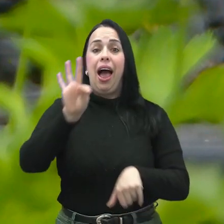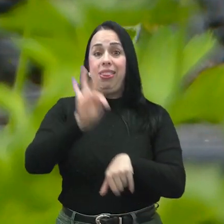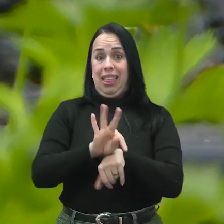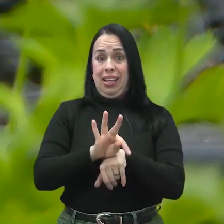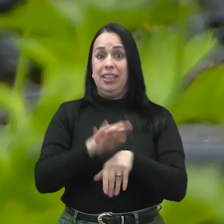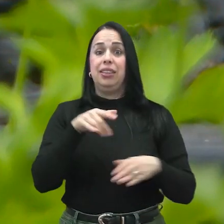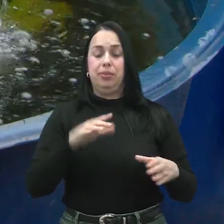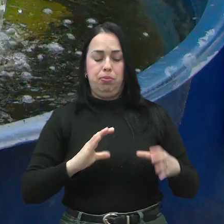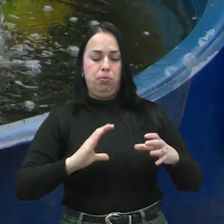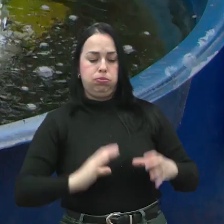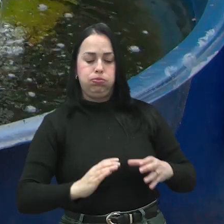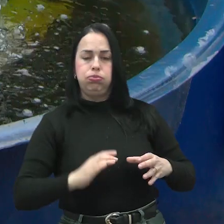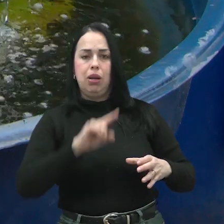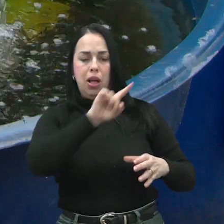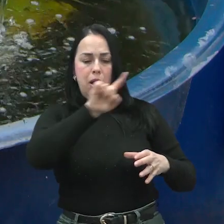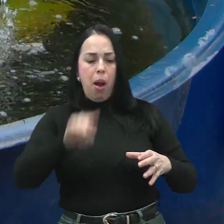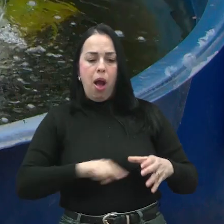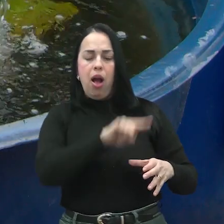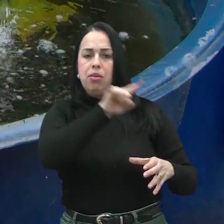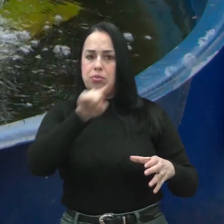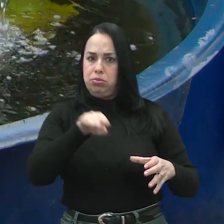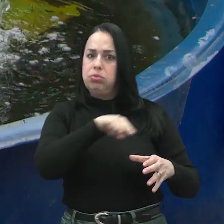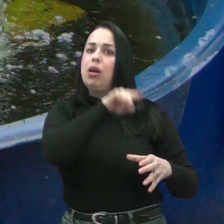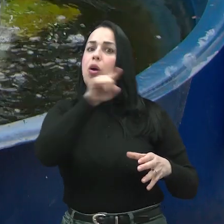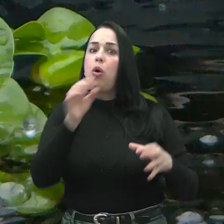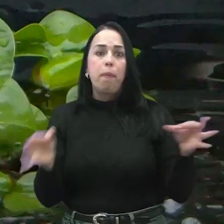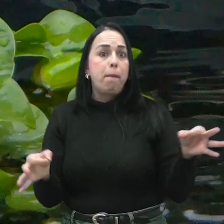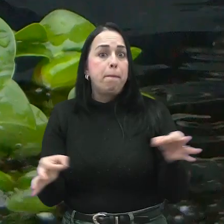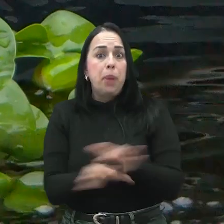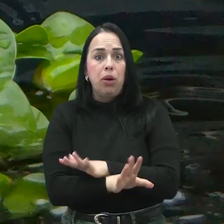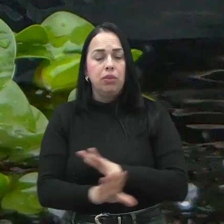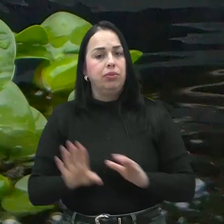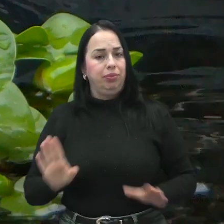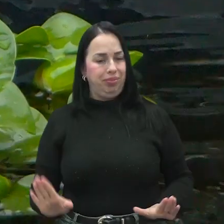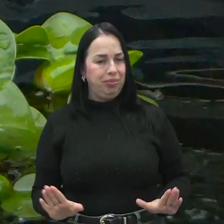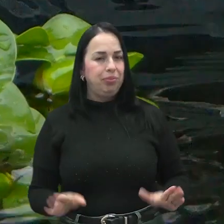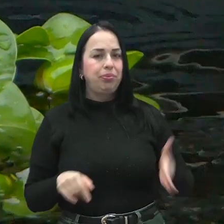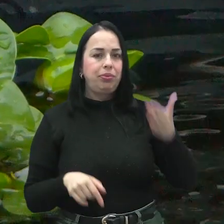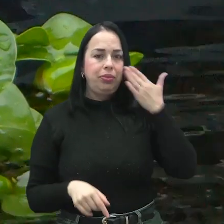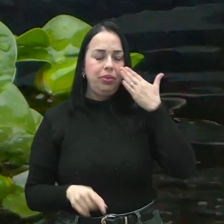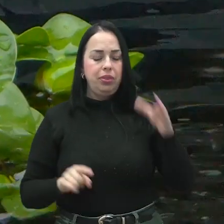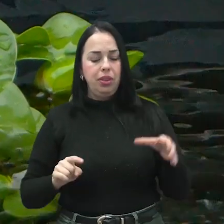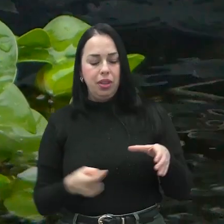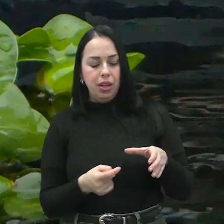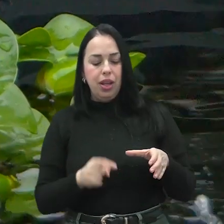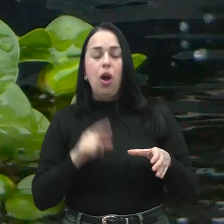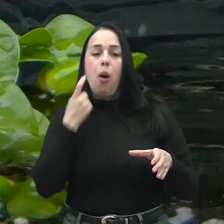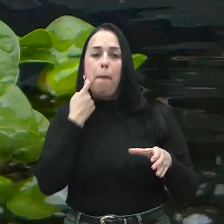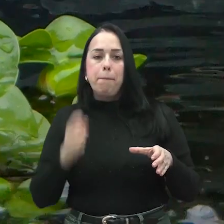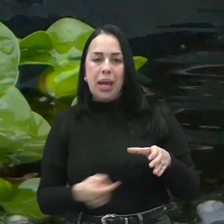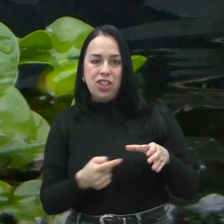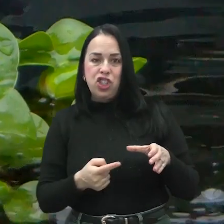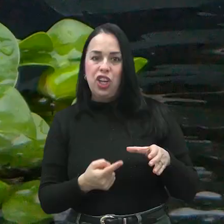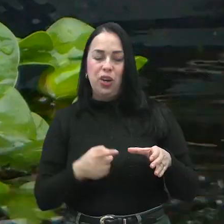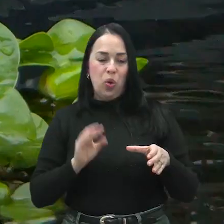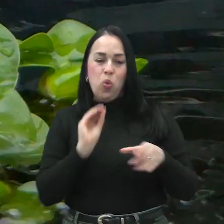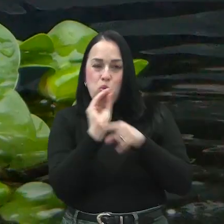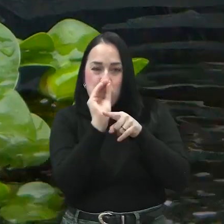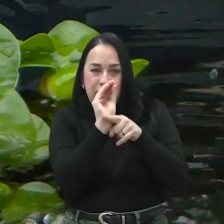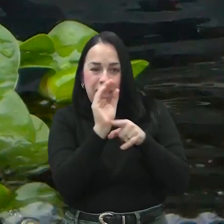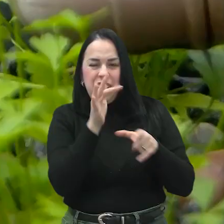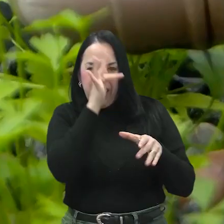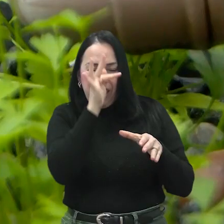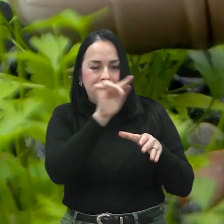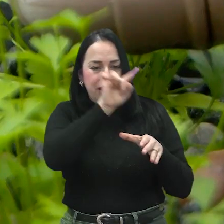de aquaponia é um ecossistema ecológico completo. Nele, basicamente, o peixe cuida da planta e a planta cuida